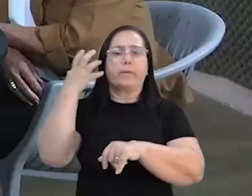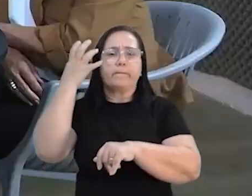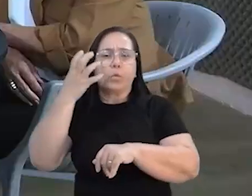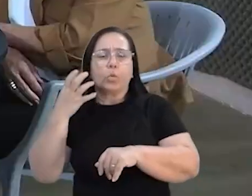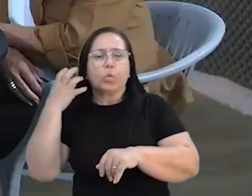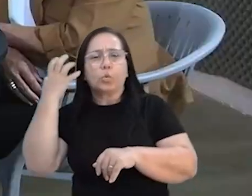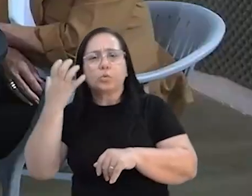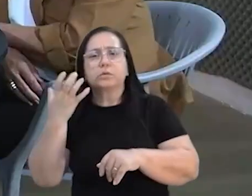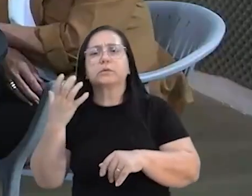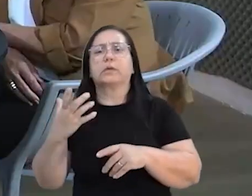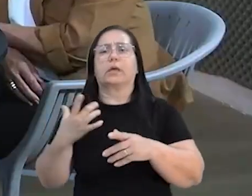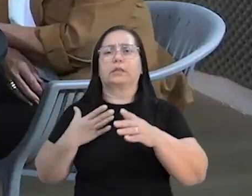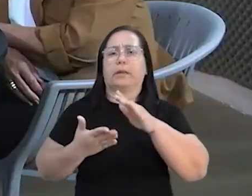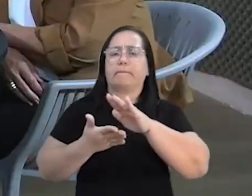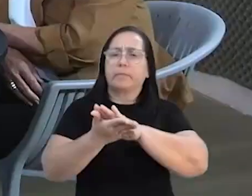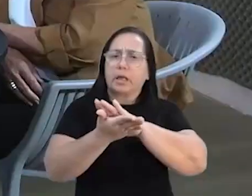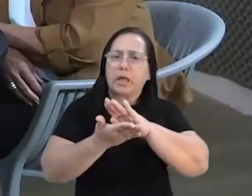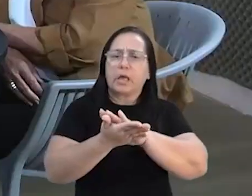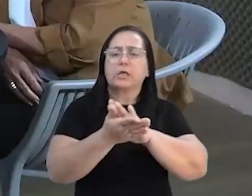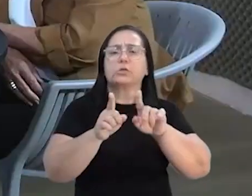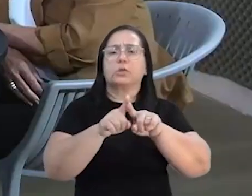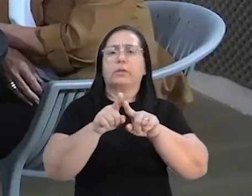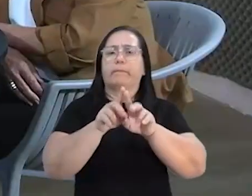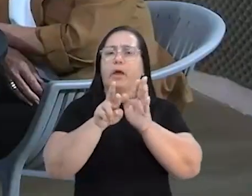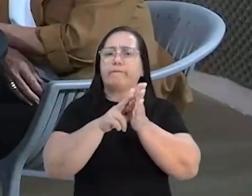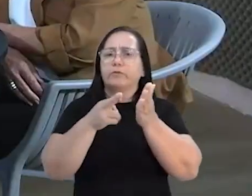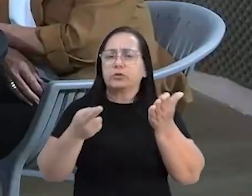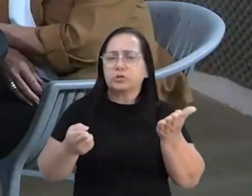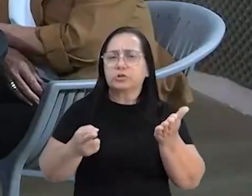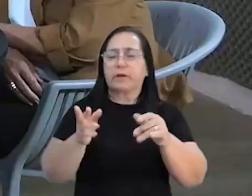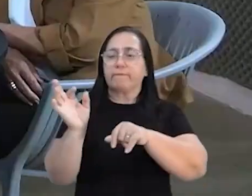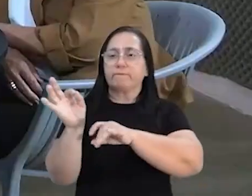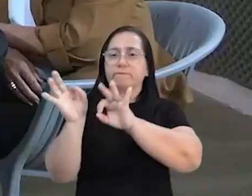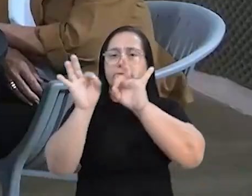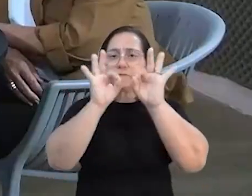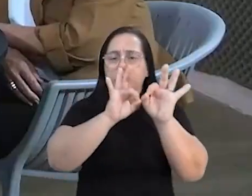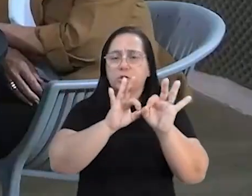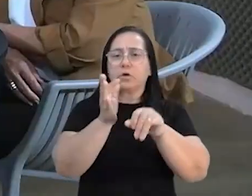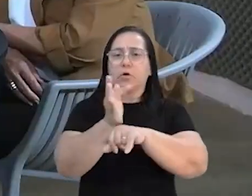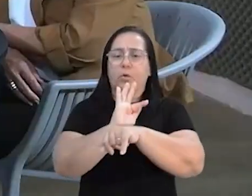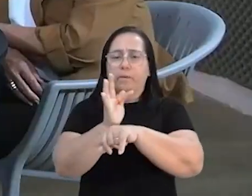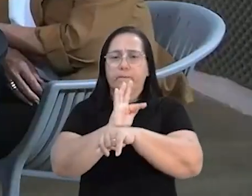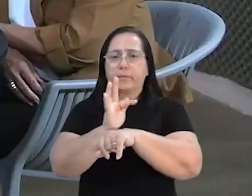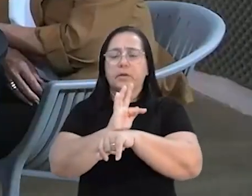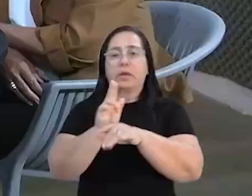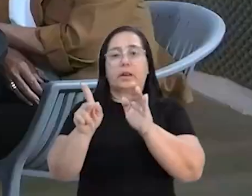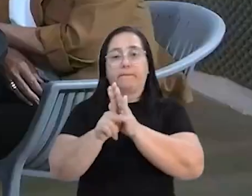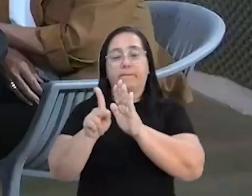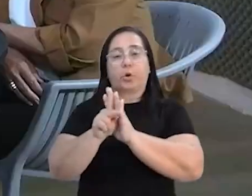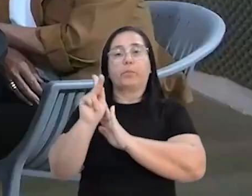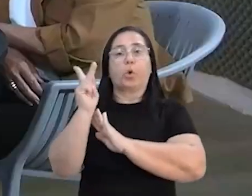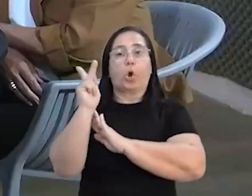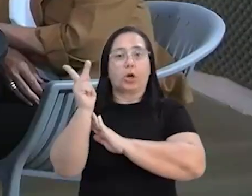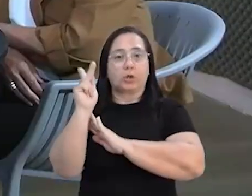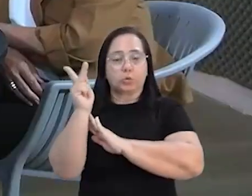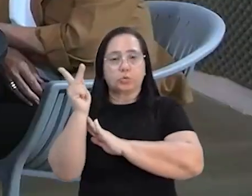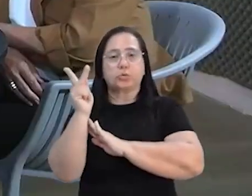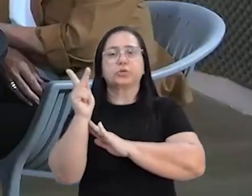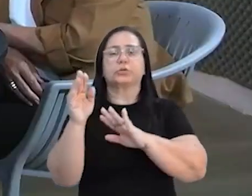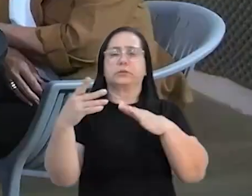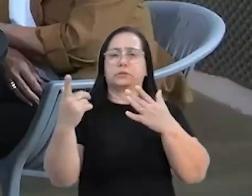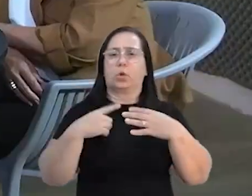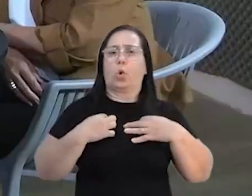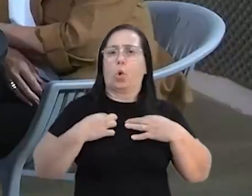do impresso mesmo, Sim. de uma revista. Então, assistia-se um filme que vinha de Hollywood e, pô, é isso aqui que tá na moda, é esse tipo de roupa, é esse